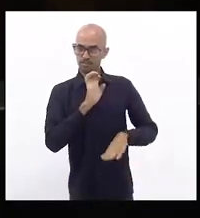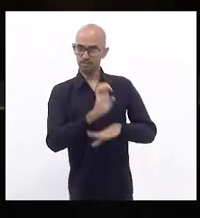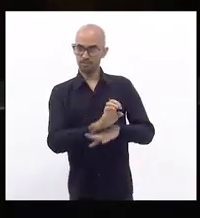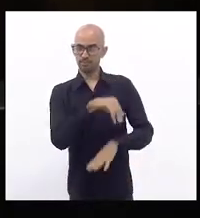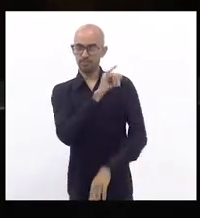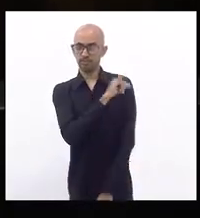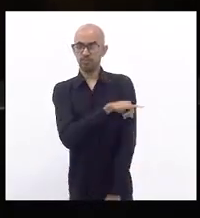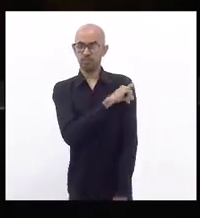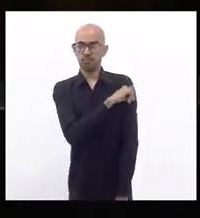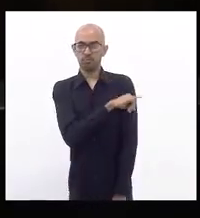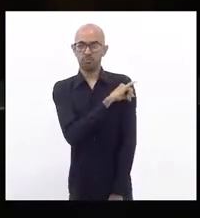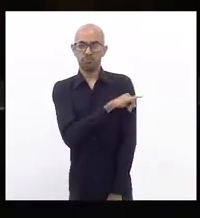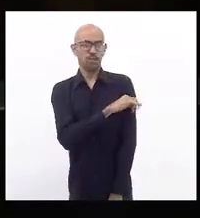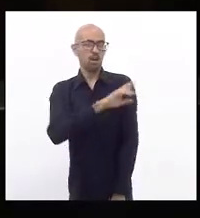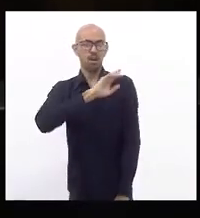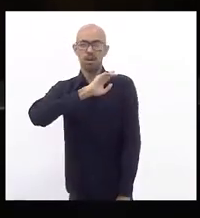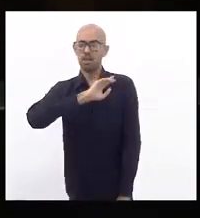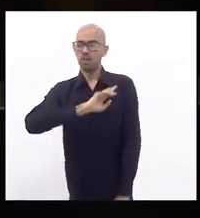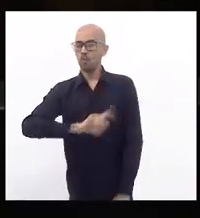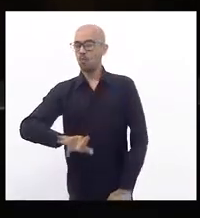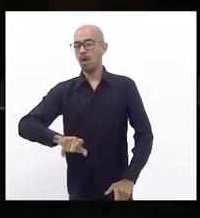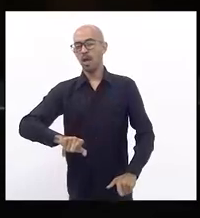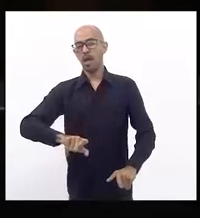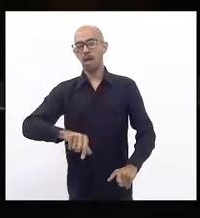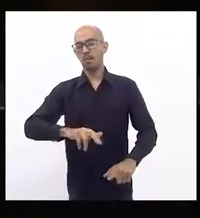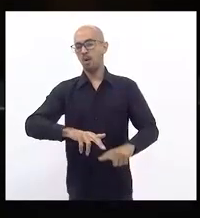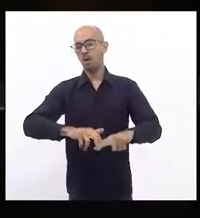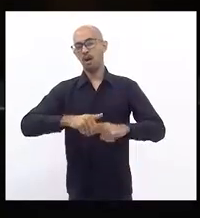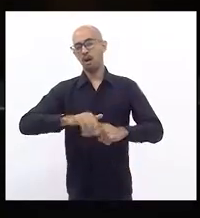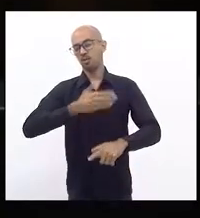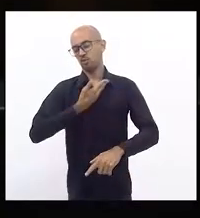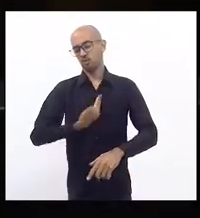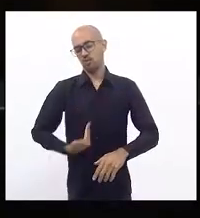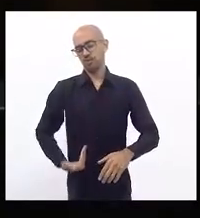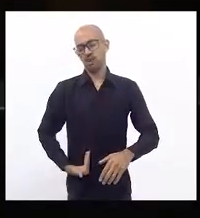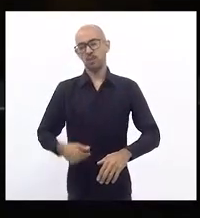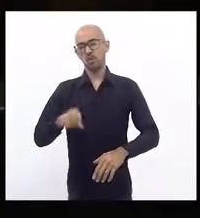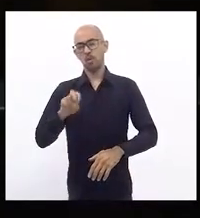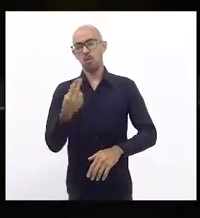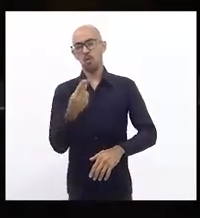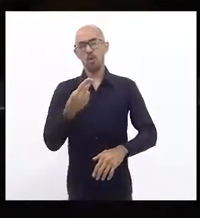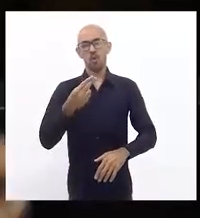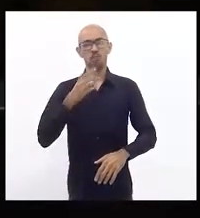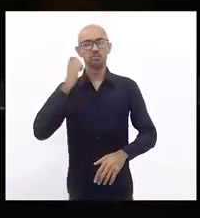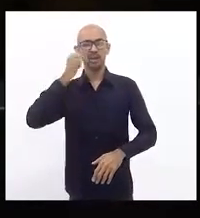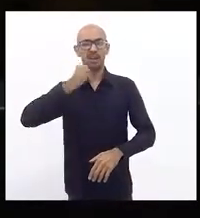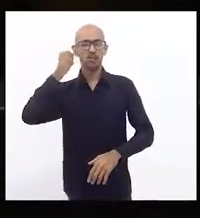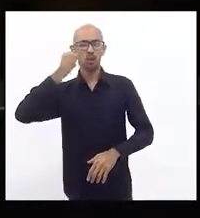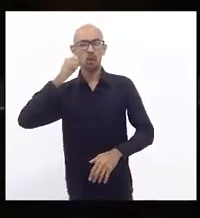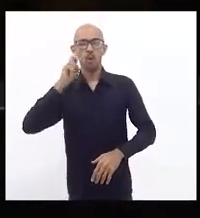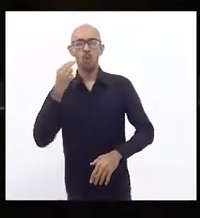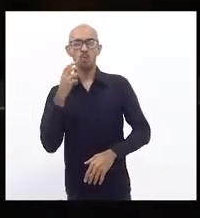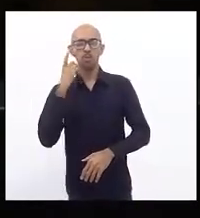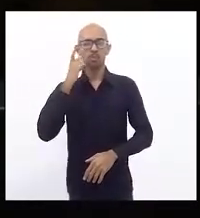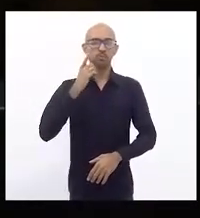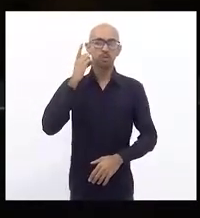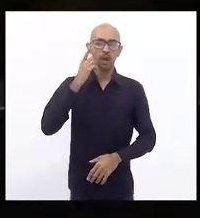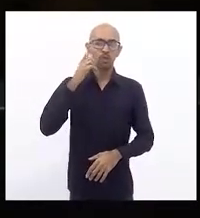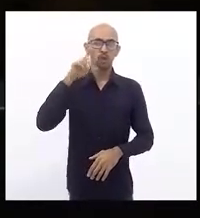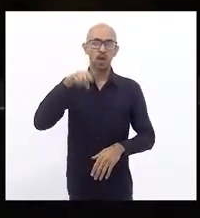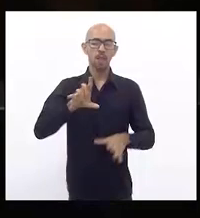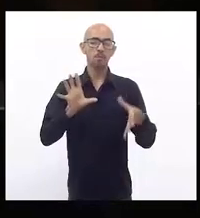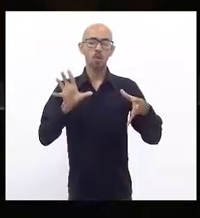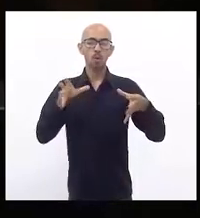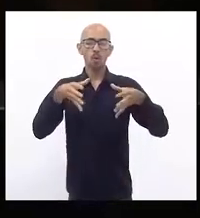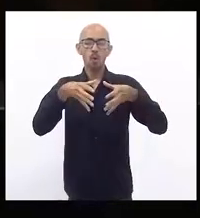Janeiro não é feita pelo governador, nem pelos senadores, nem pelos deputados, é feito pelo